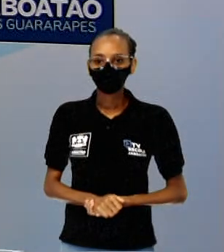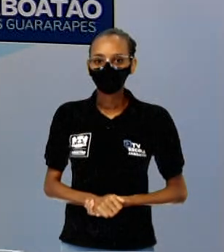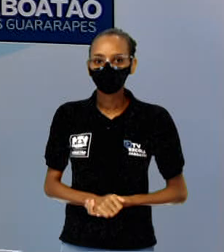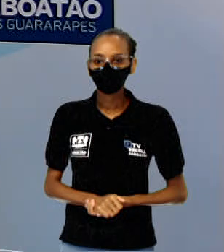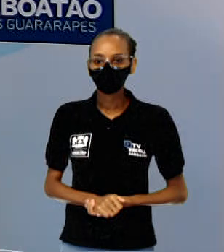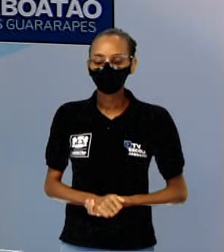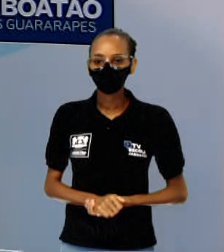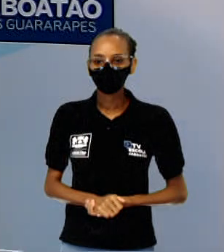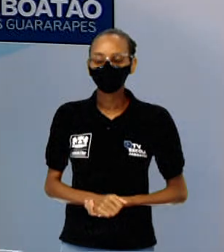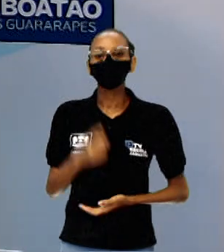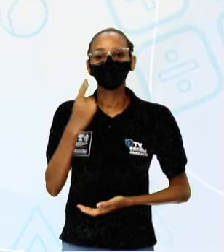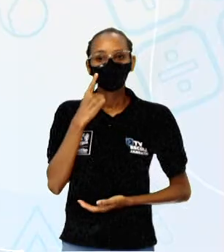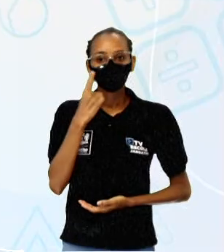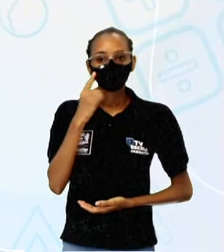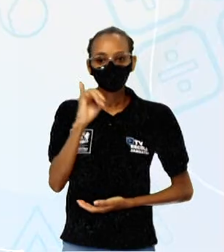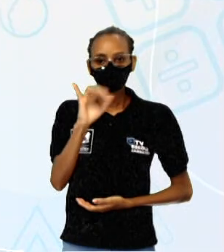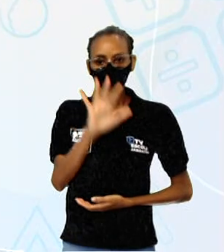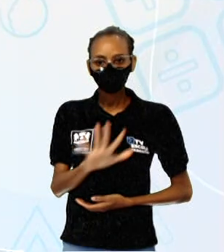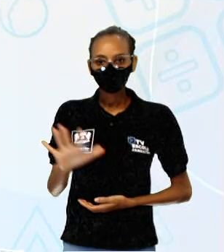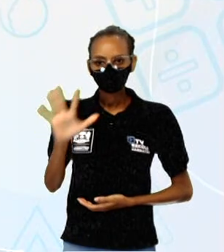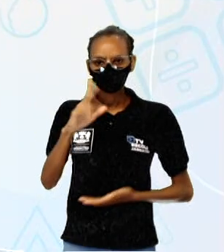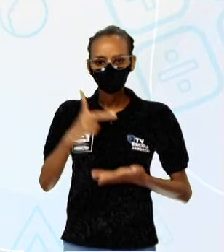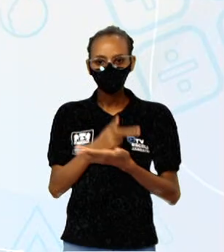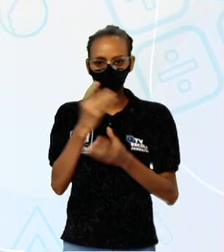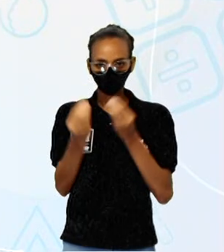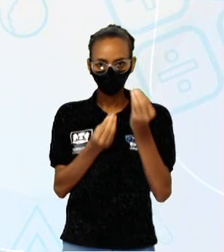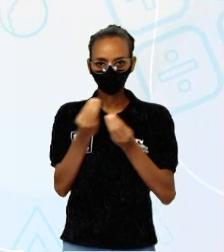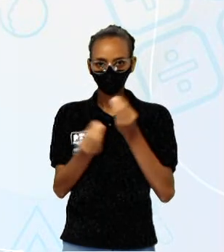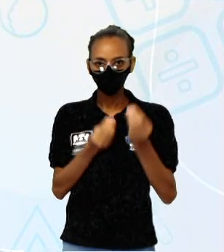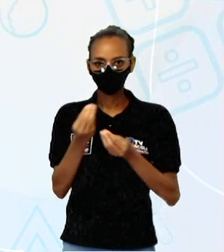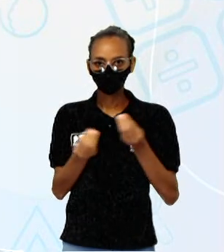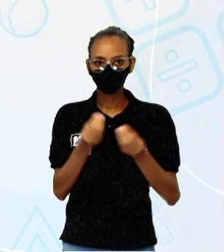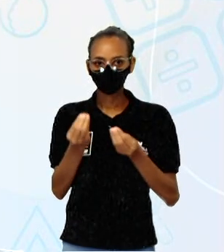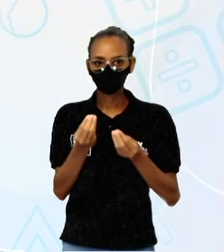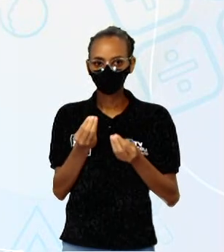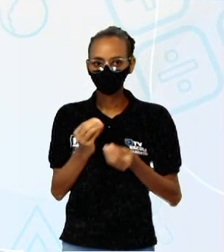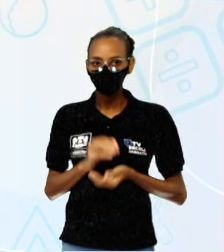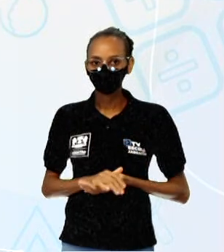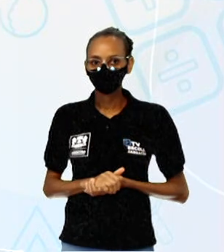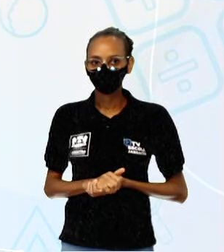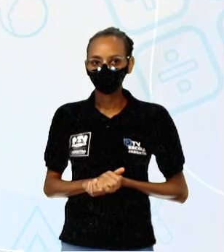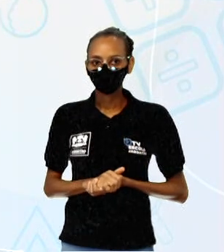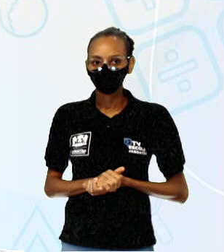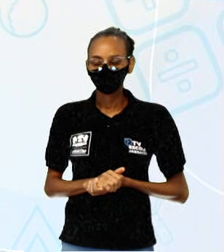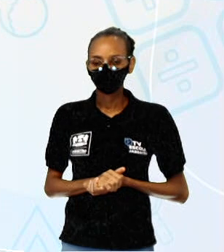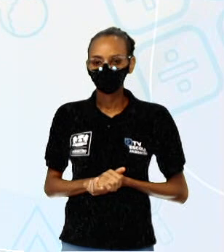Nesses aí, vamos dar uma olhadinha no que acontece, certo? Begin, began, begun.